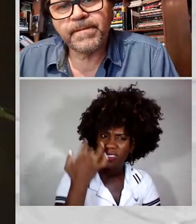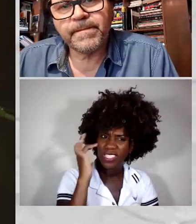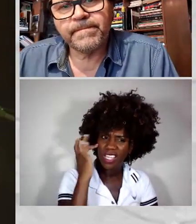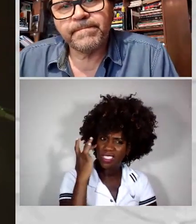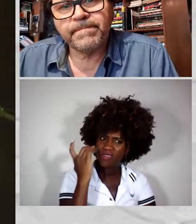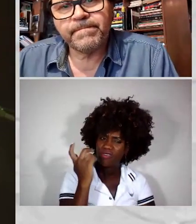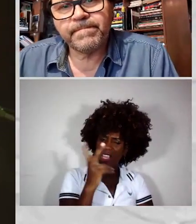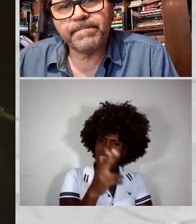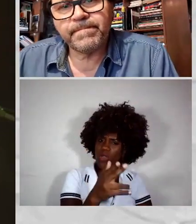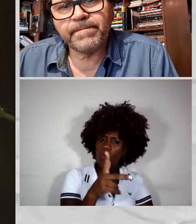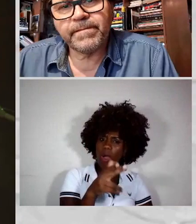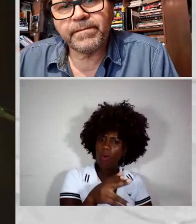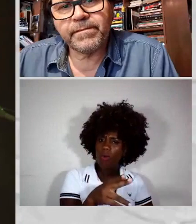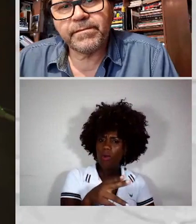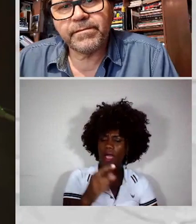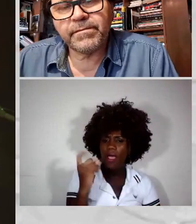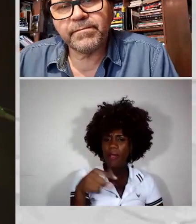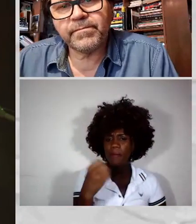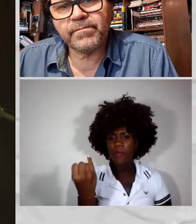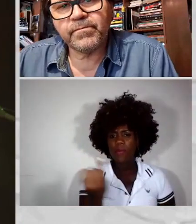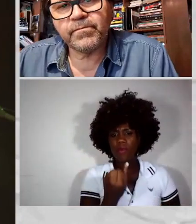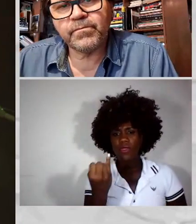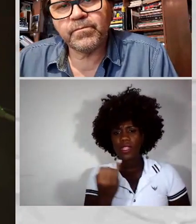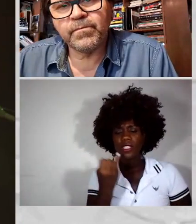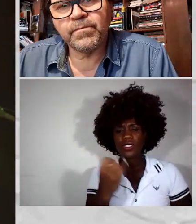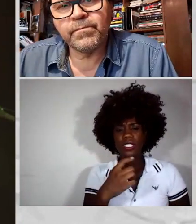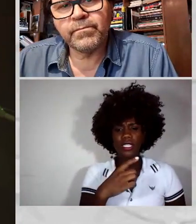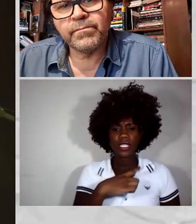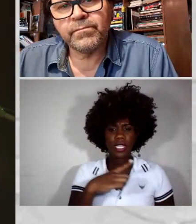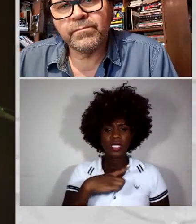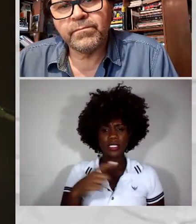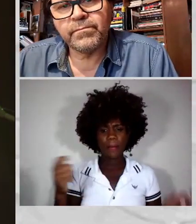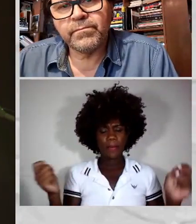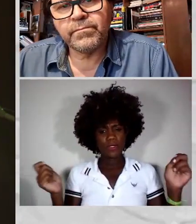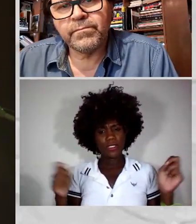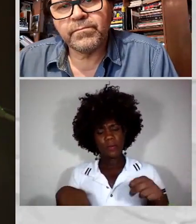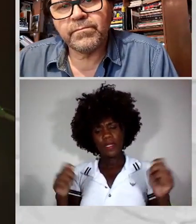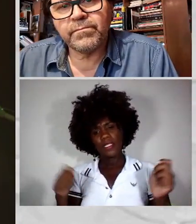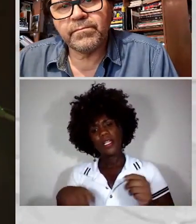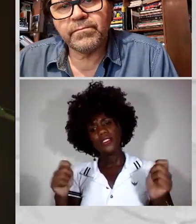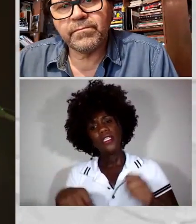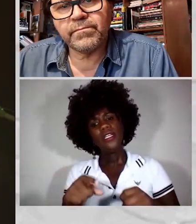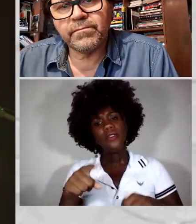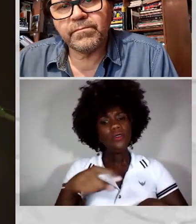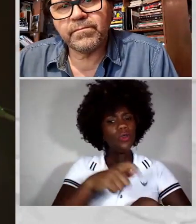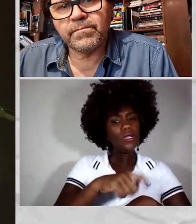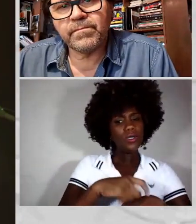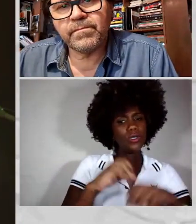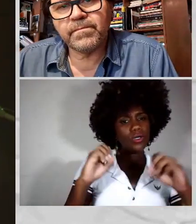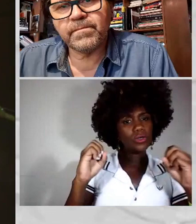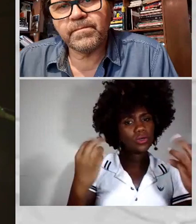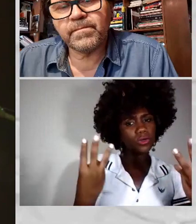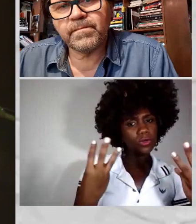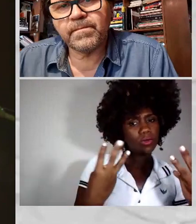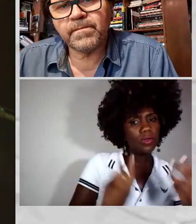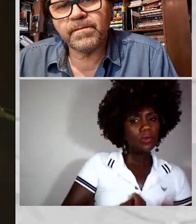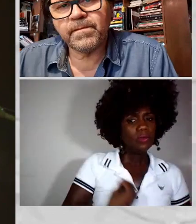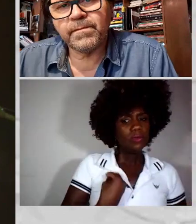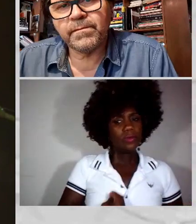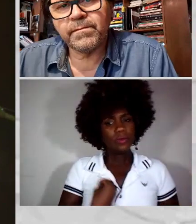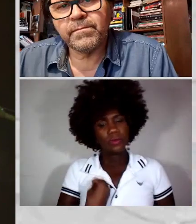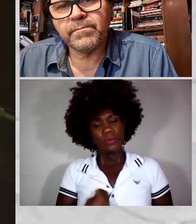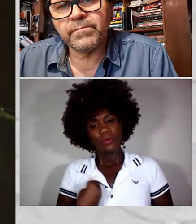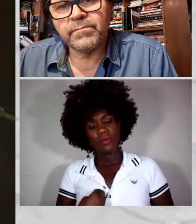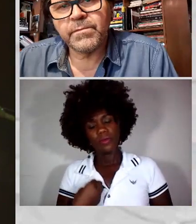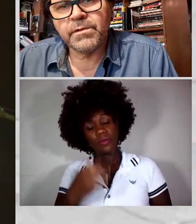vai continuar? Você acha que é importante manter também essa possibilidade de, ao mesmo tempo que eu estou fazendo um show presencial, que eu possa também,